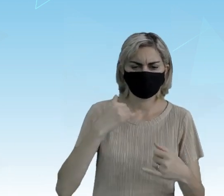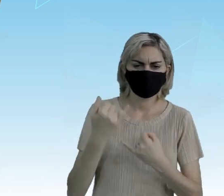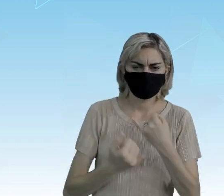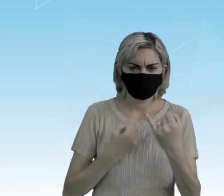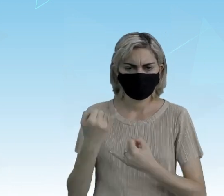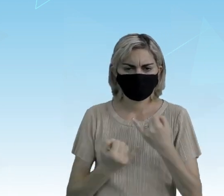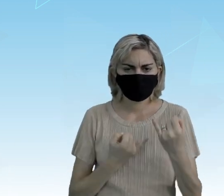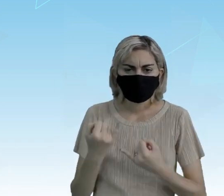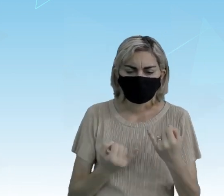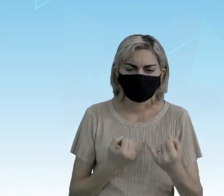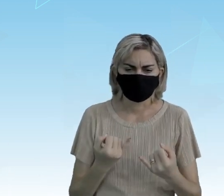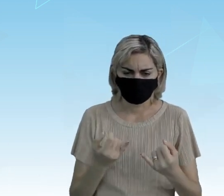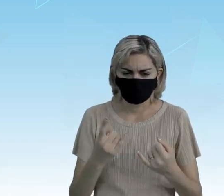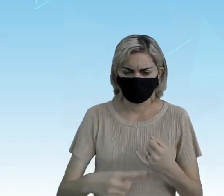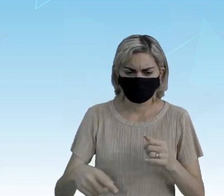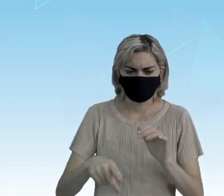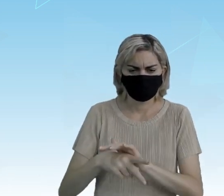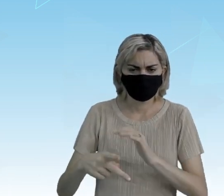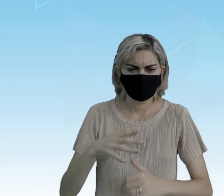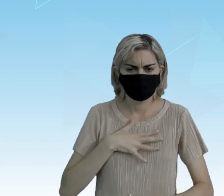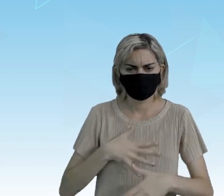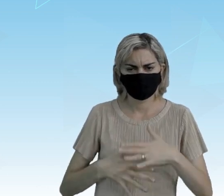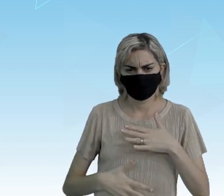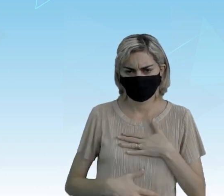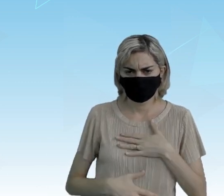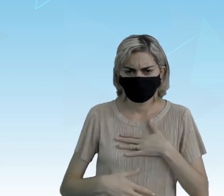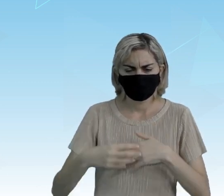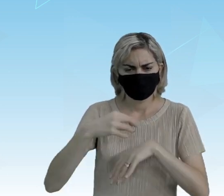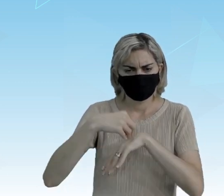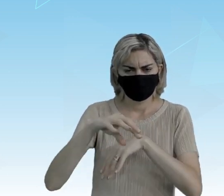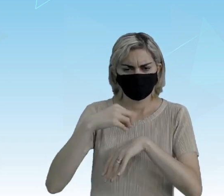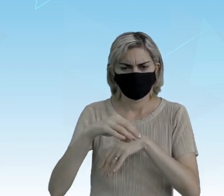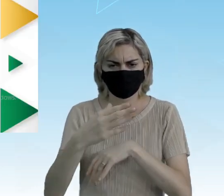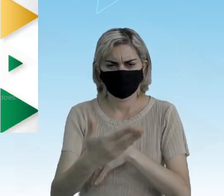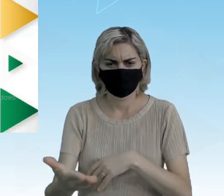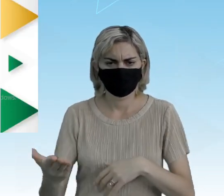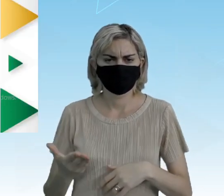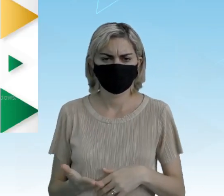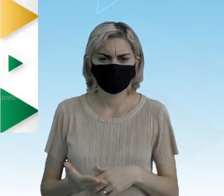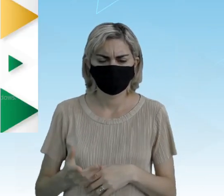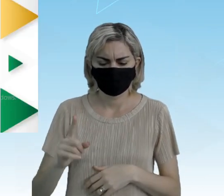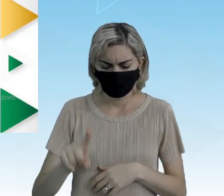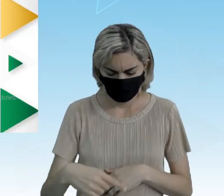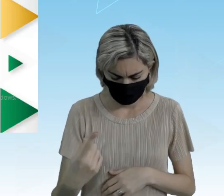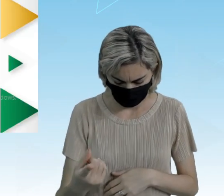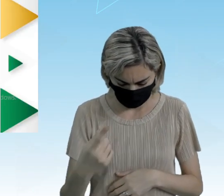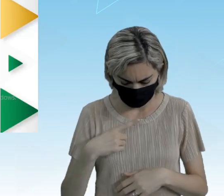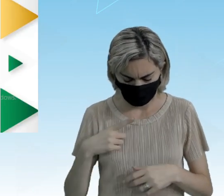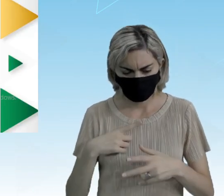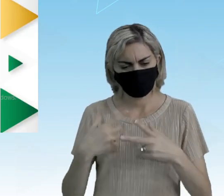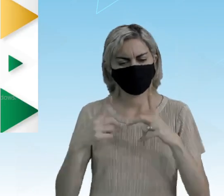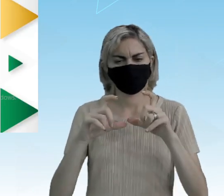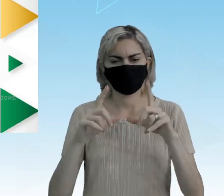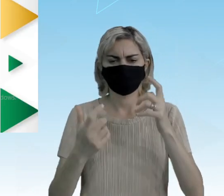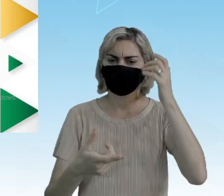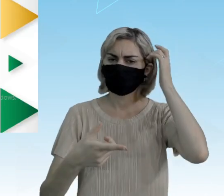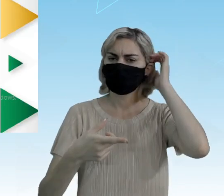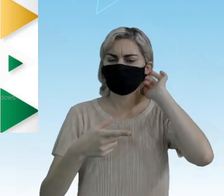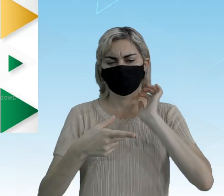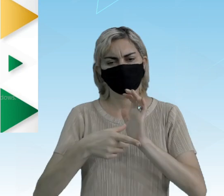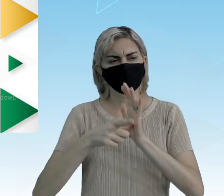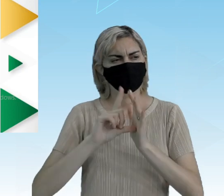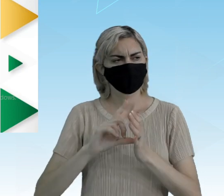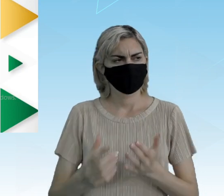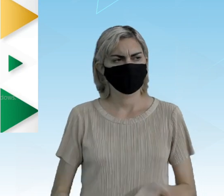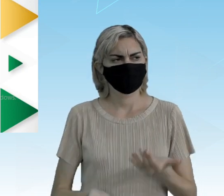brinca até com o nosso próprio corpo. Eu coloquei aí uma corda, que é uma das fotos anteriores que eu mostrei para vocês, essa